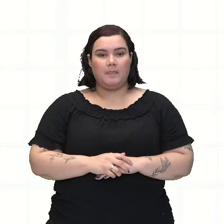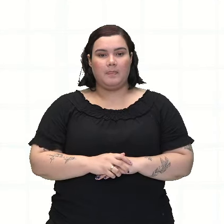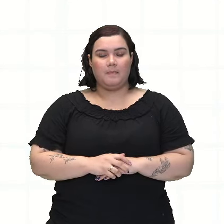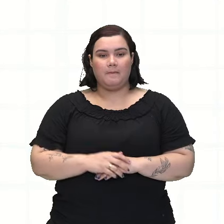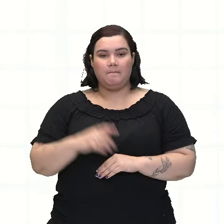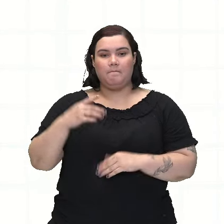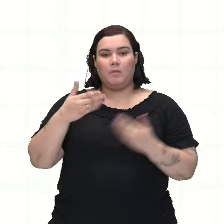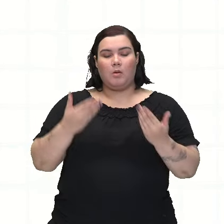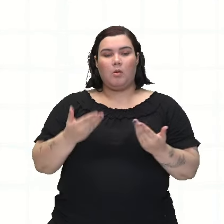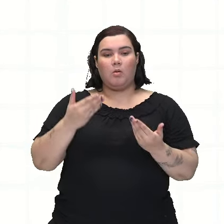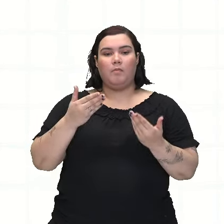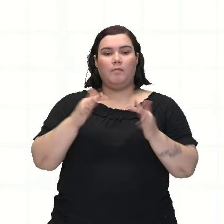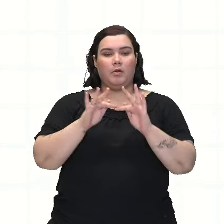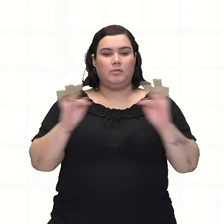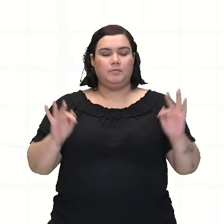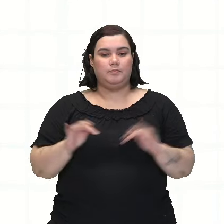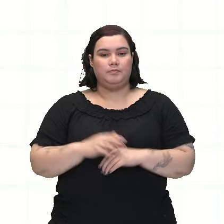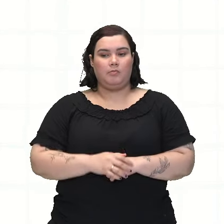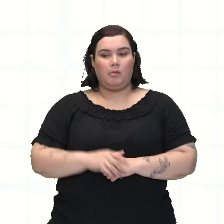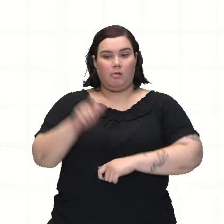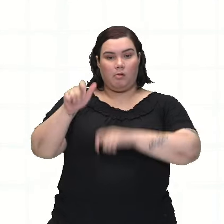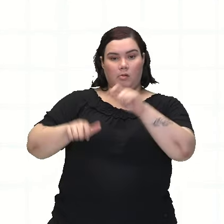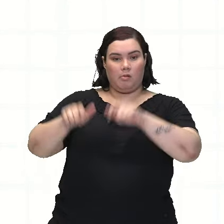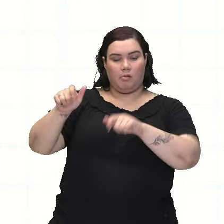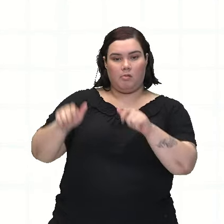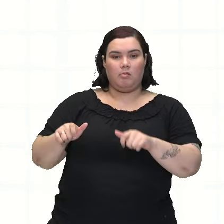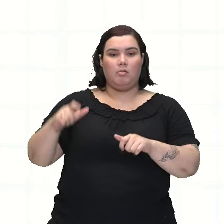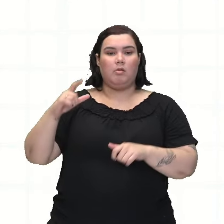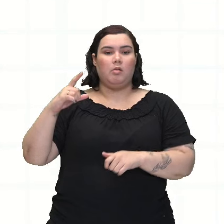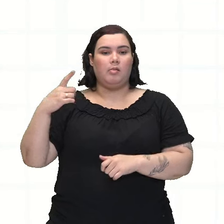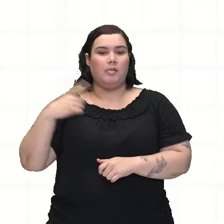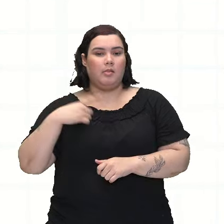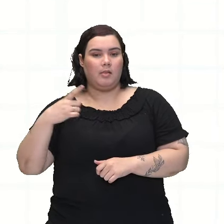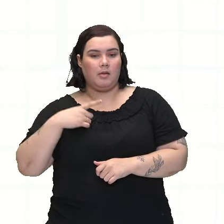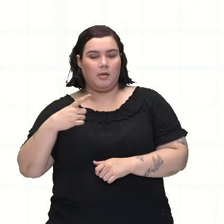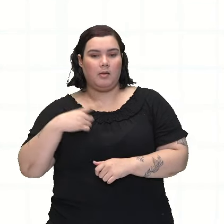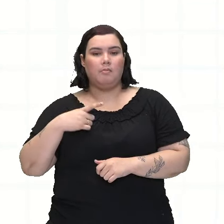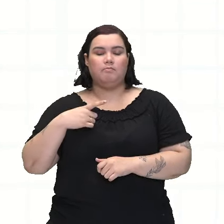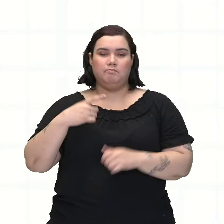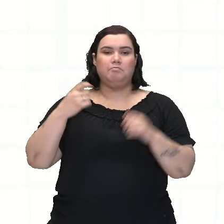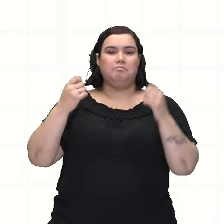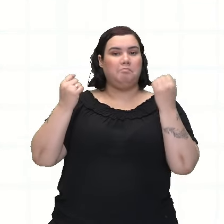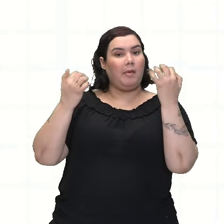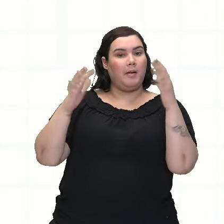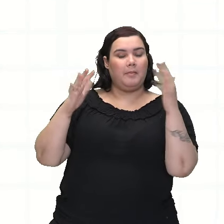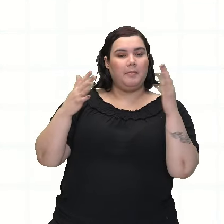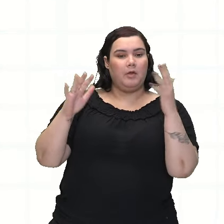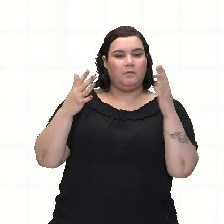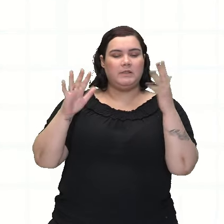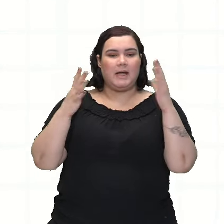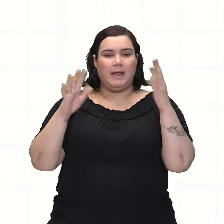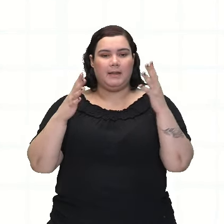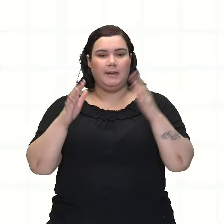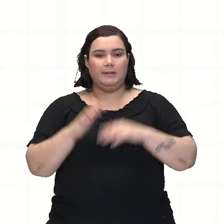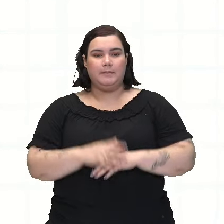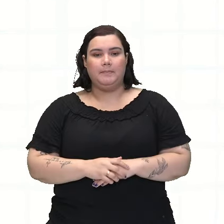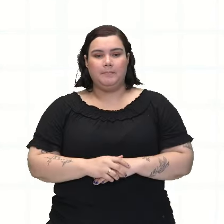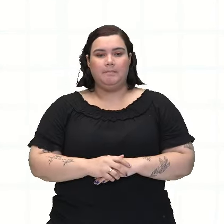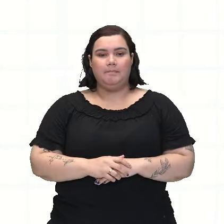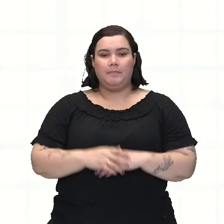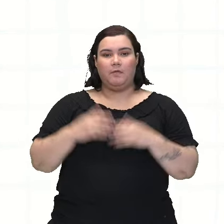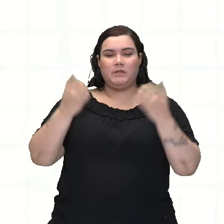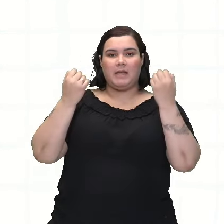destacado. Eles estão de parabéns. Então, observem